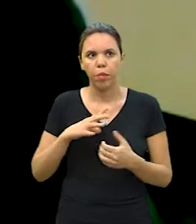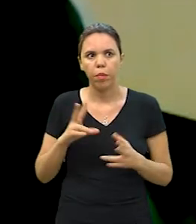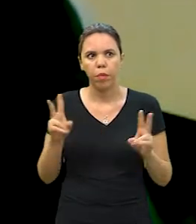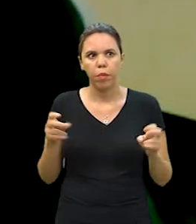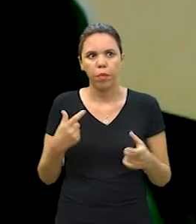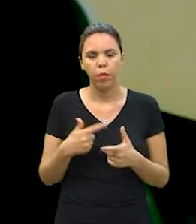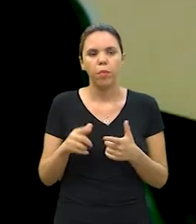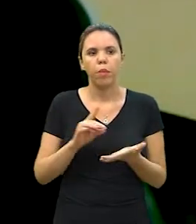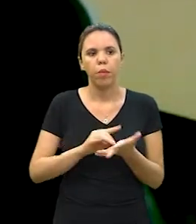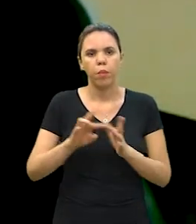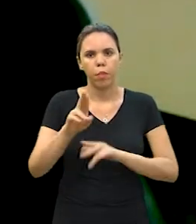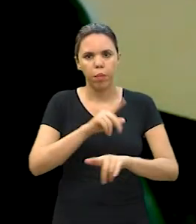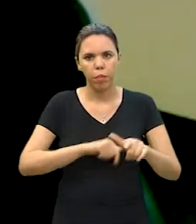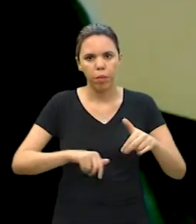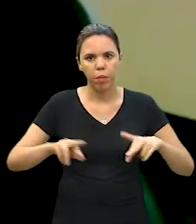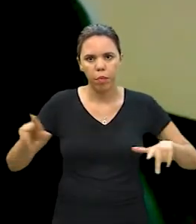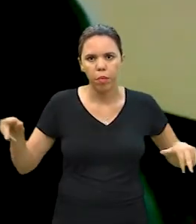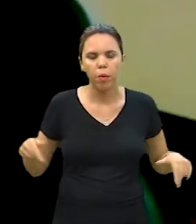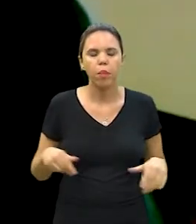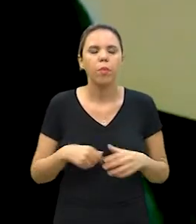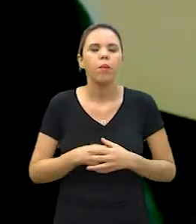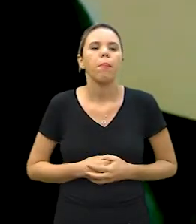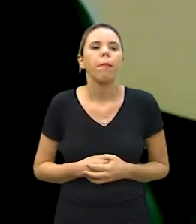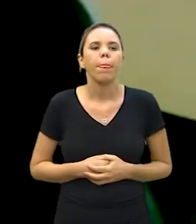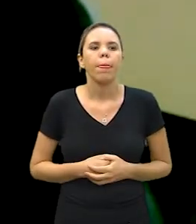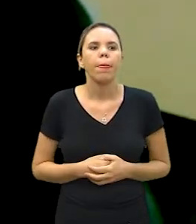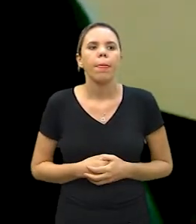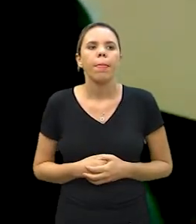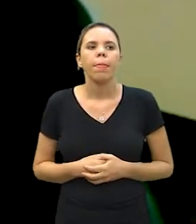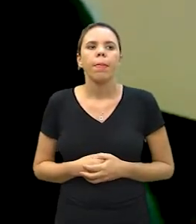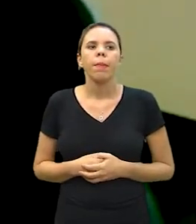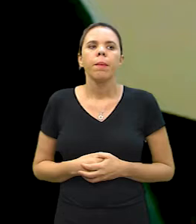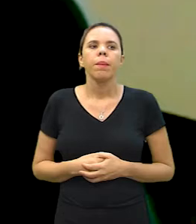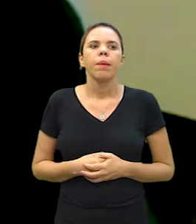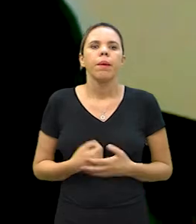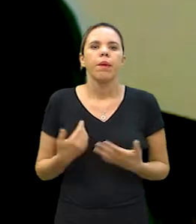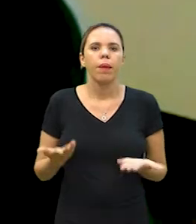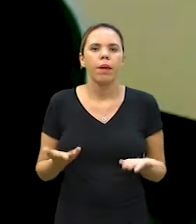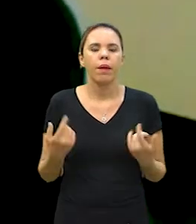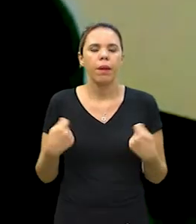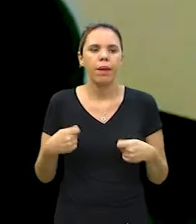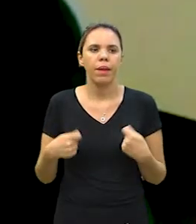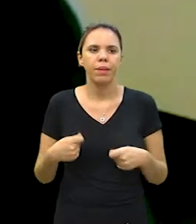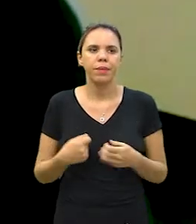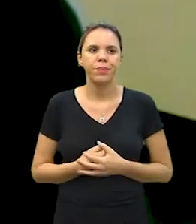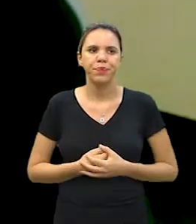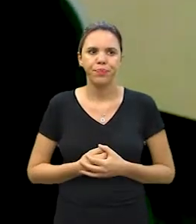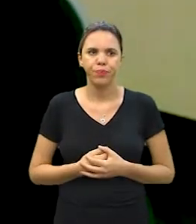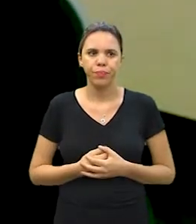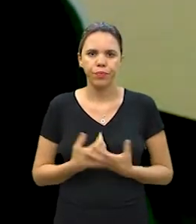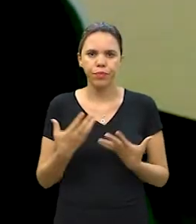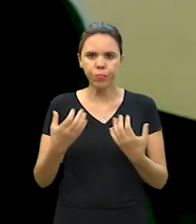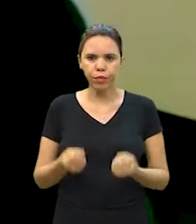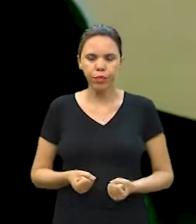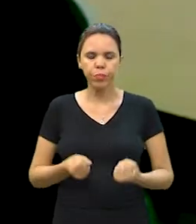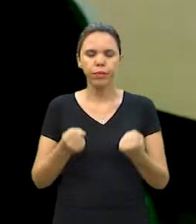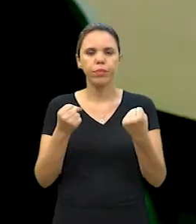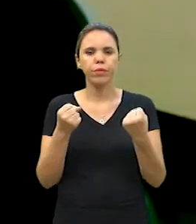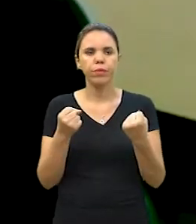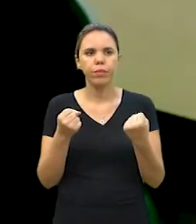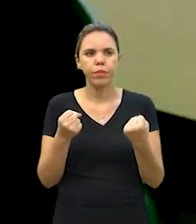municípios, com realidades de regiões bastante distintas, né? E então, nós precisamos